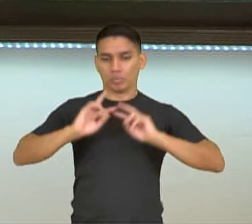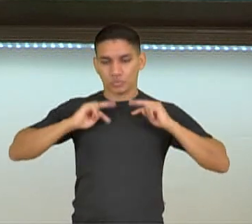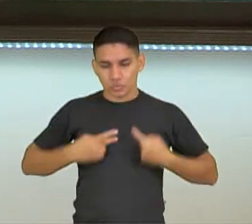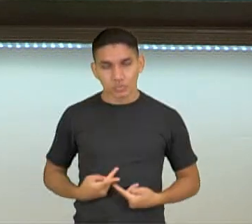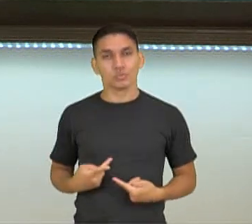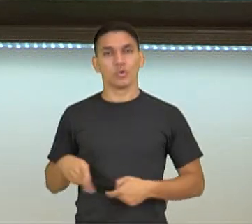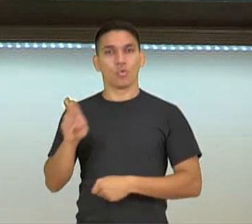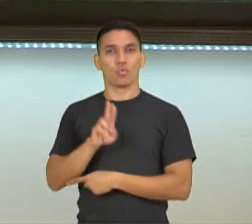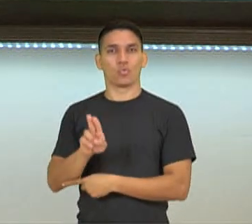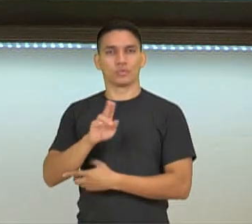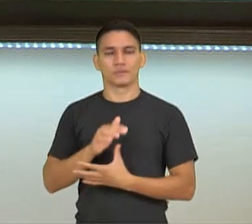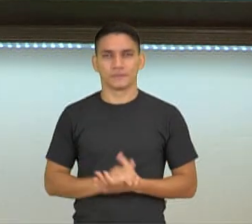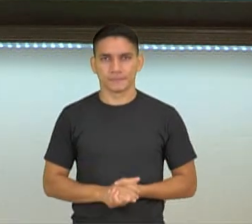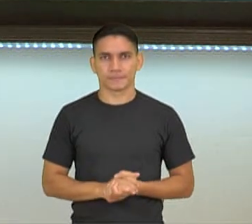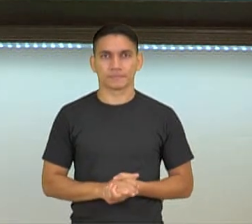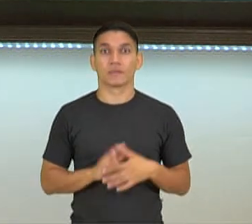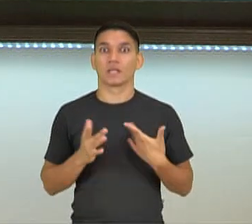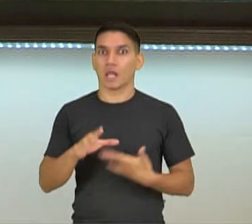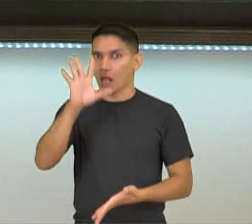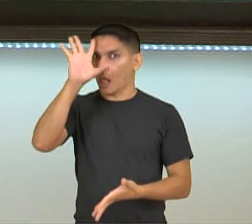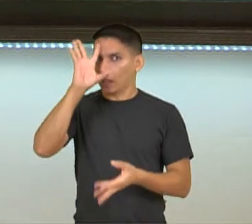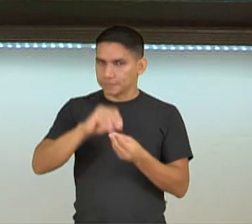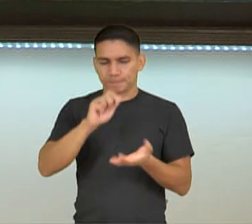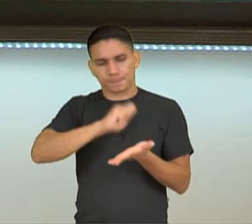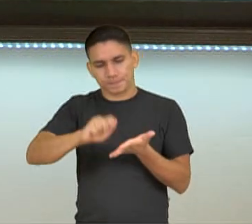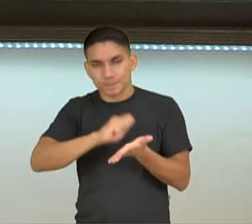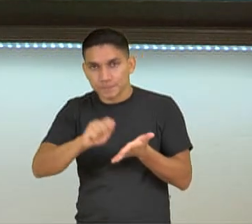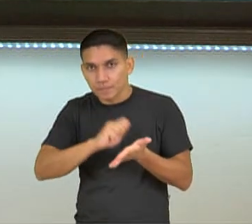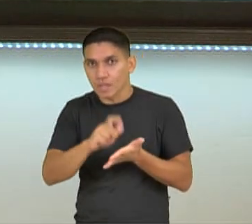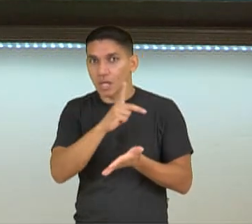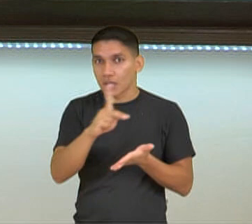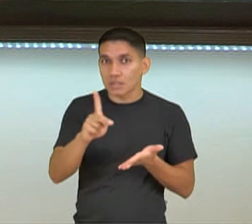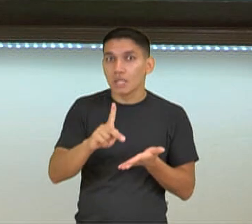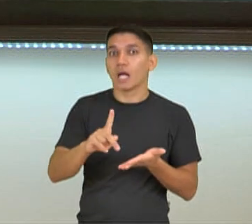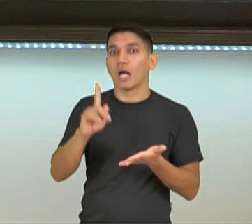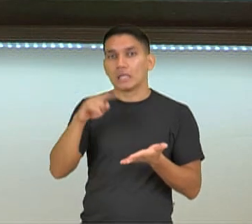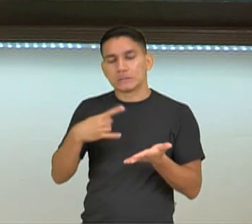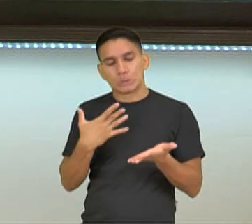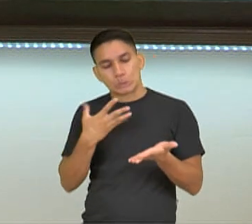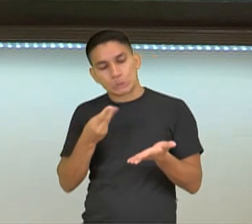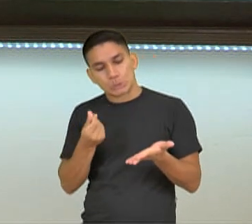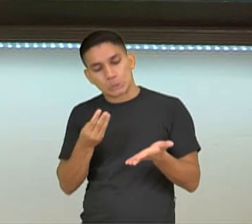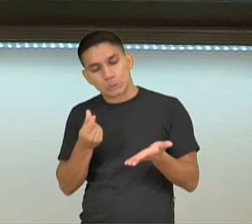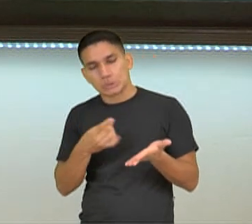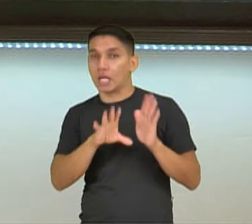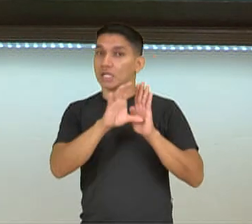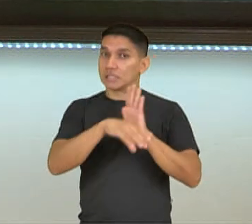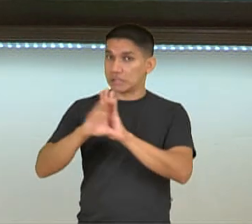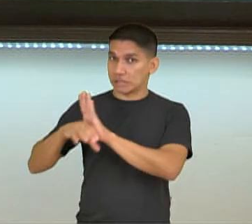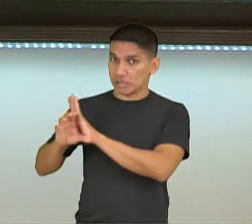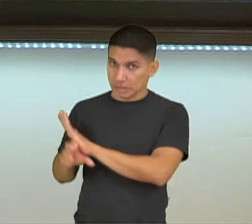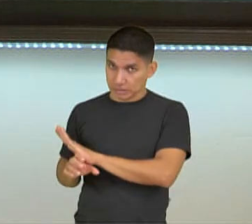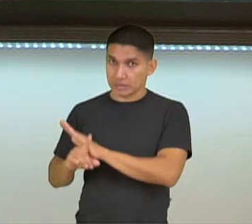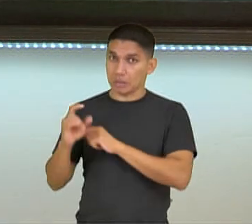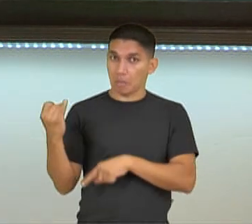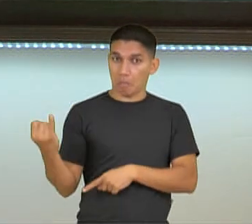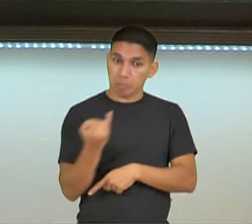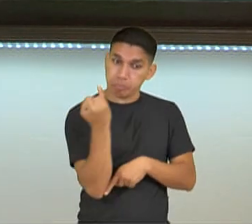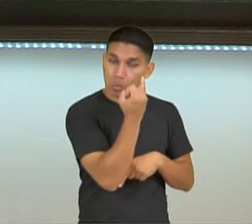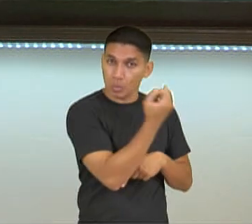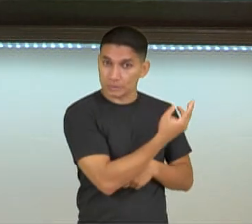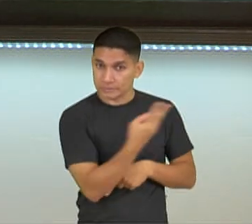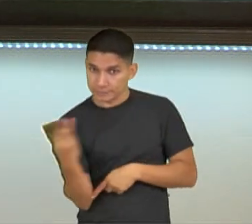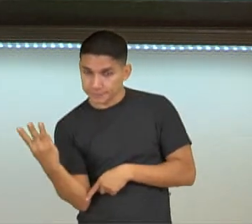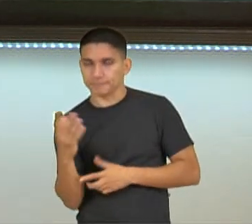tá certo? Então guarde muito isso, anota no seu caderninho, guarda com muito carinho essas definições, tá? Porque são extremamente